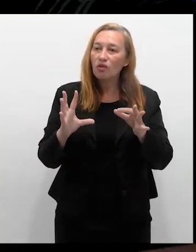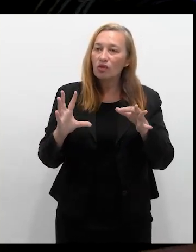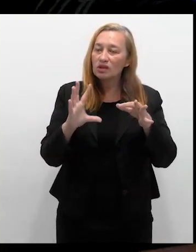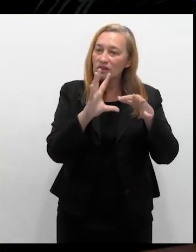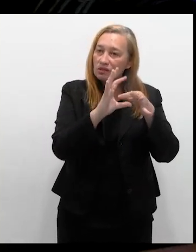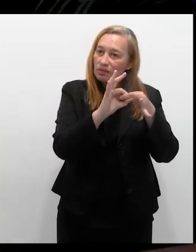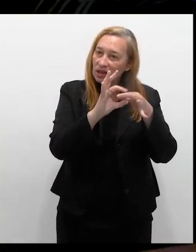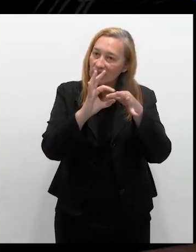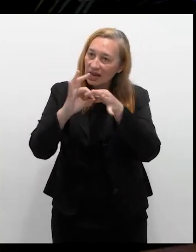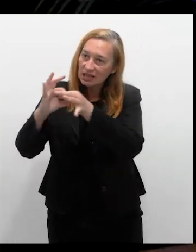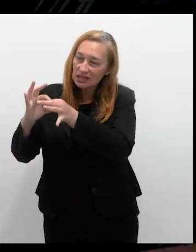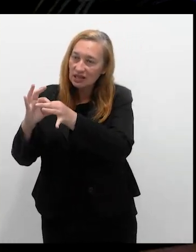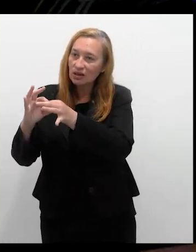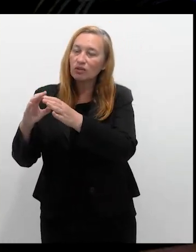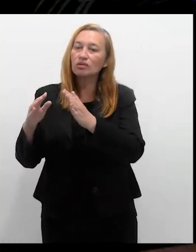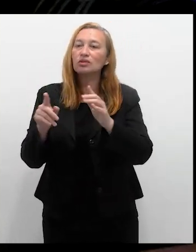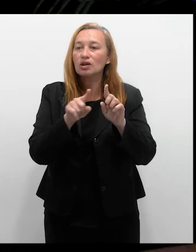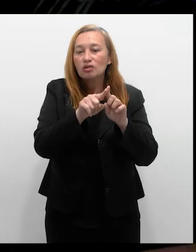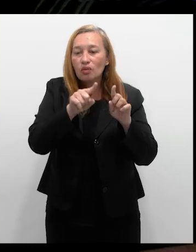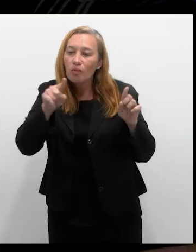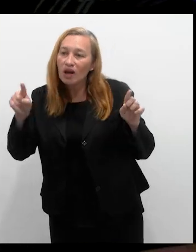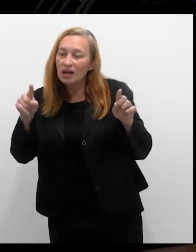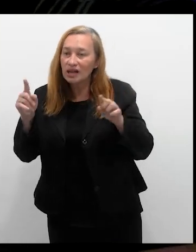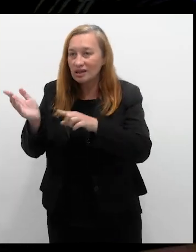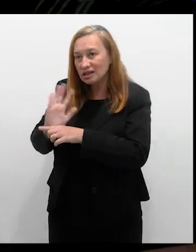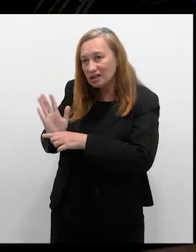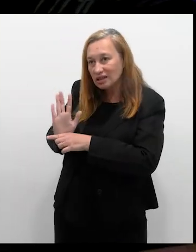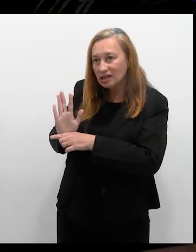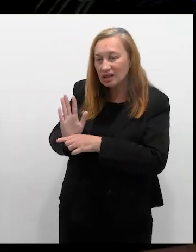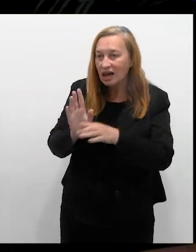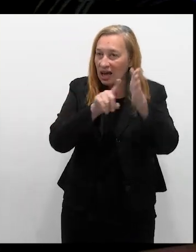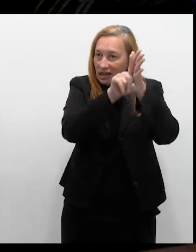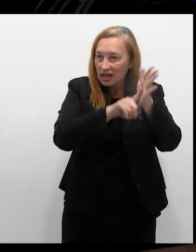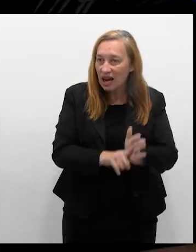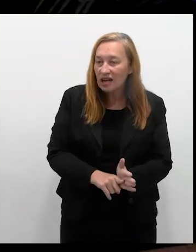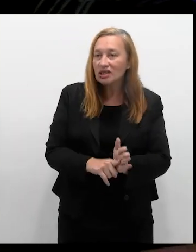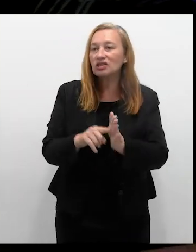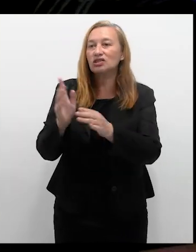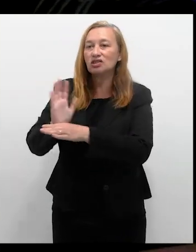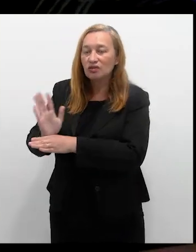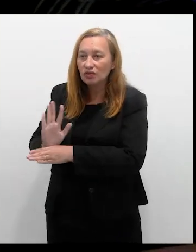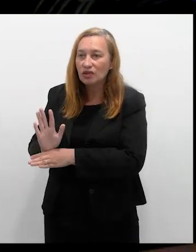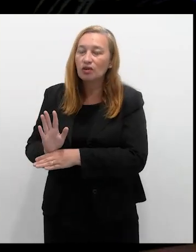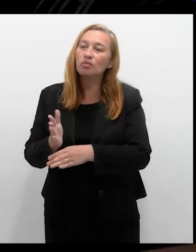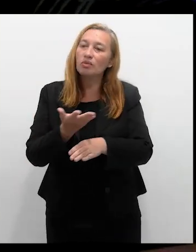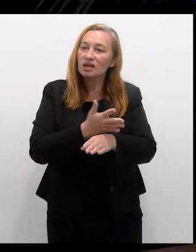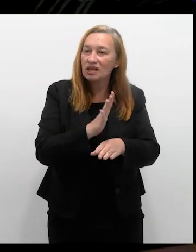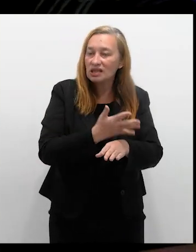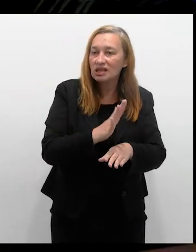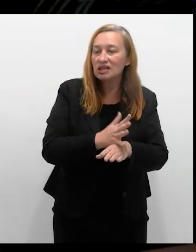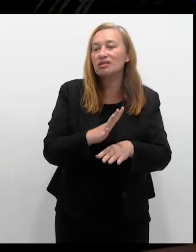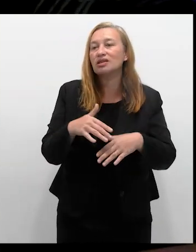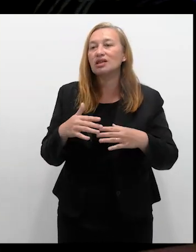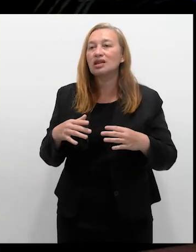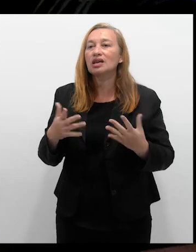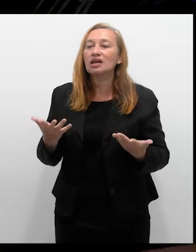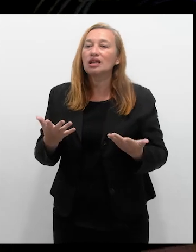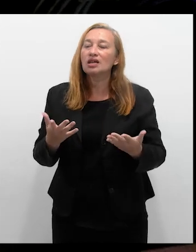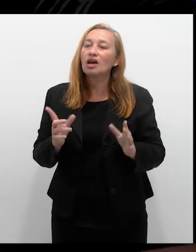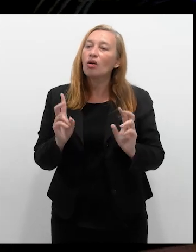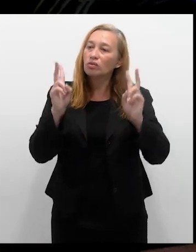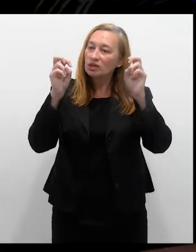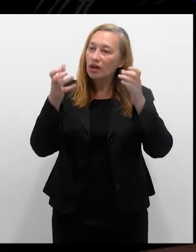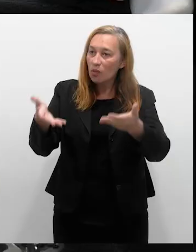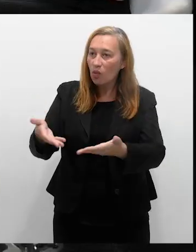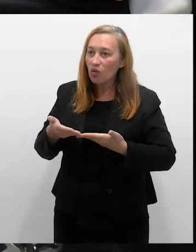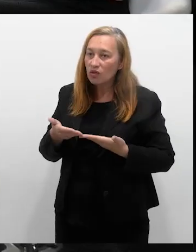fio condutor, né, por onde a gente vai traçando o nosso percurso de análise de filmes, os exercícios de realização. Então,